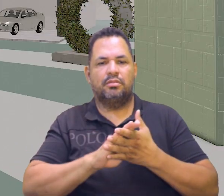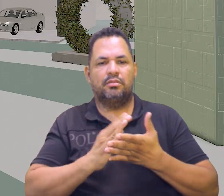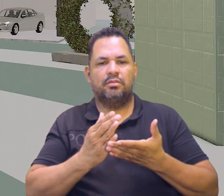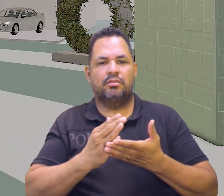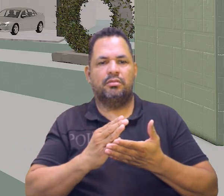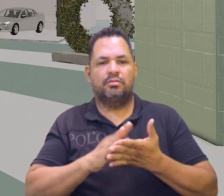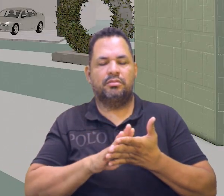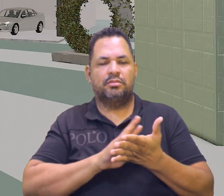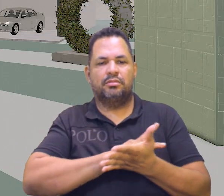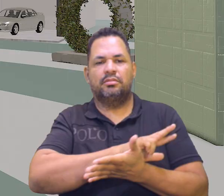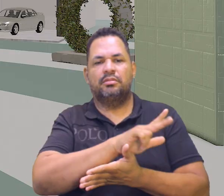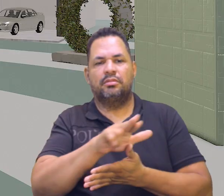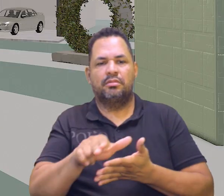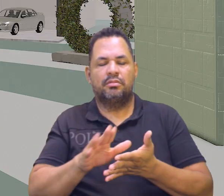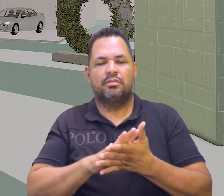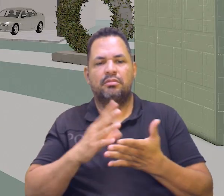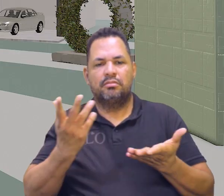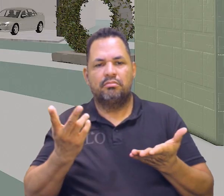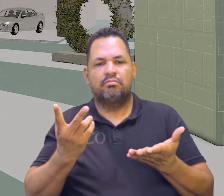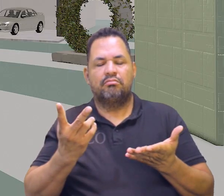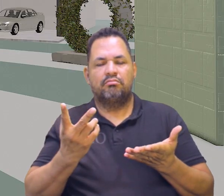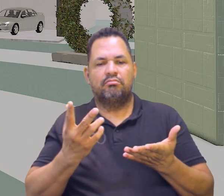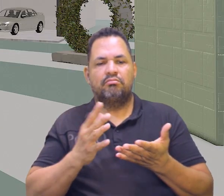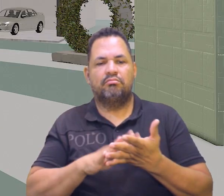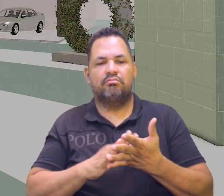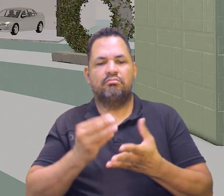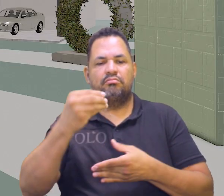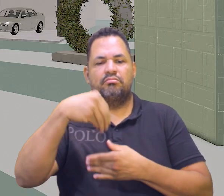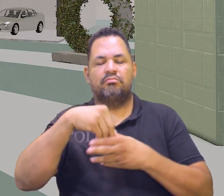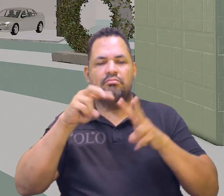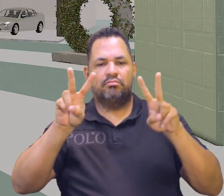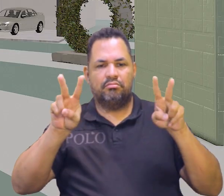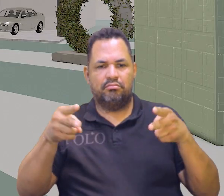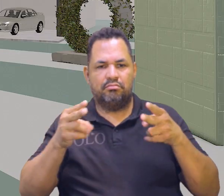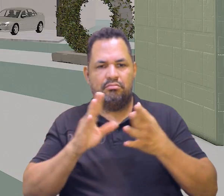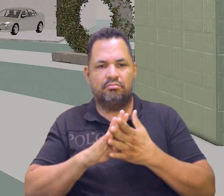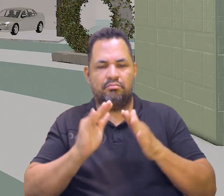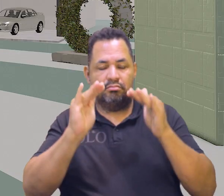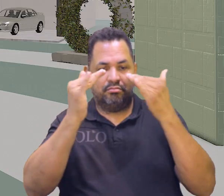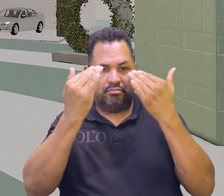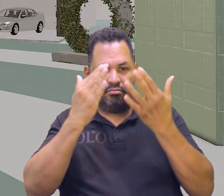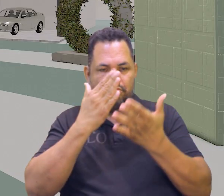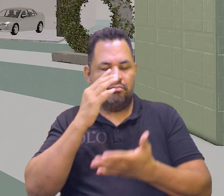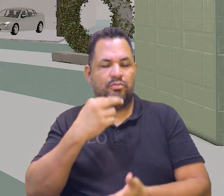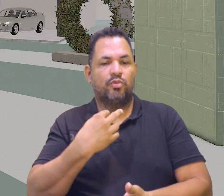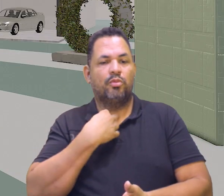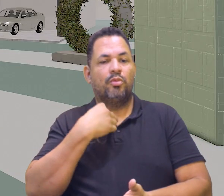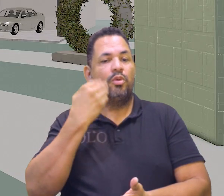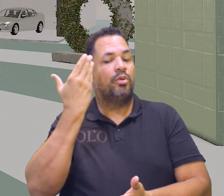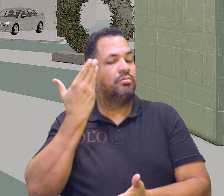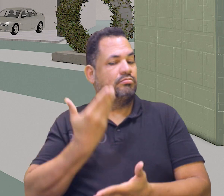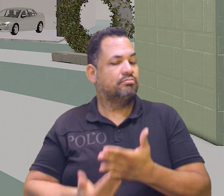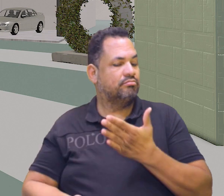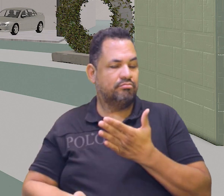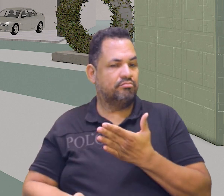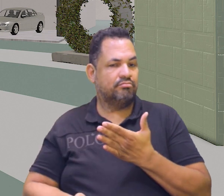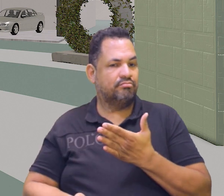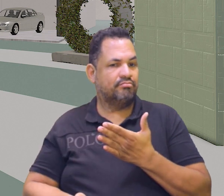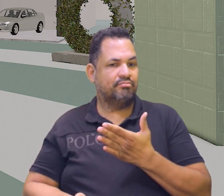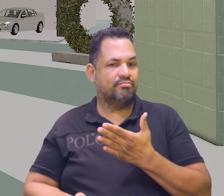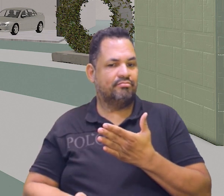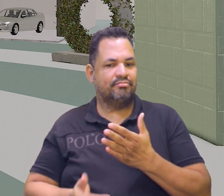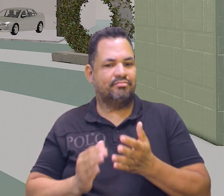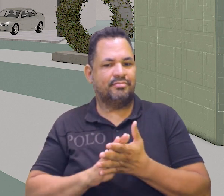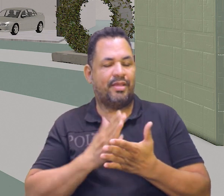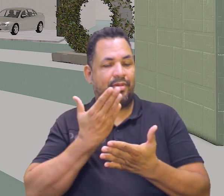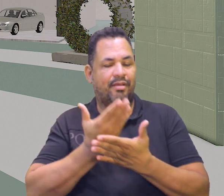cônicas, então, assim, são várias situações que envolvem esse assunto, tá? Então, fica ligado, não perca nenhum episódio,